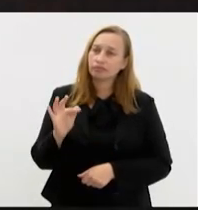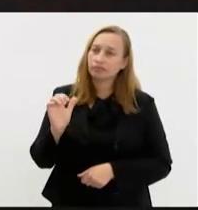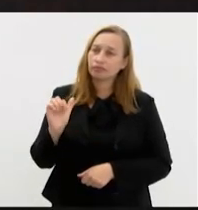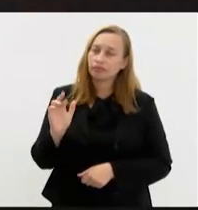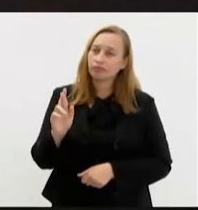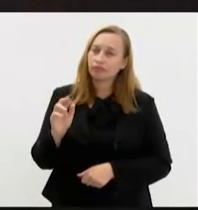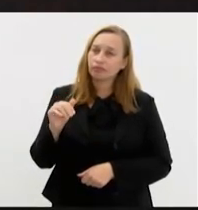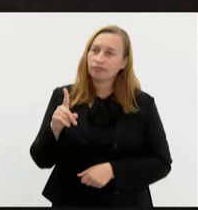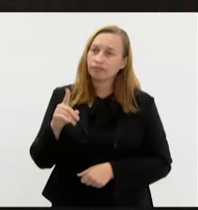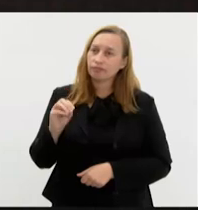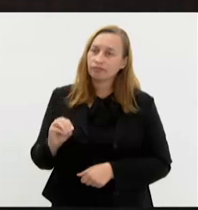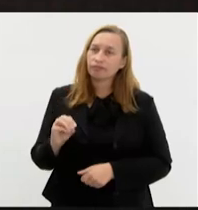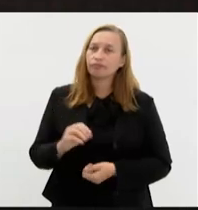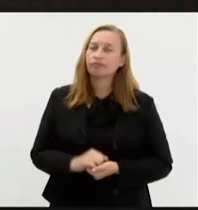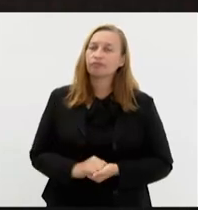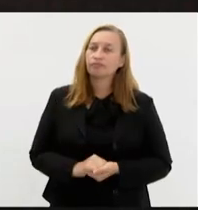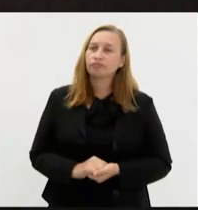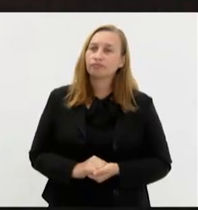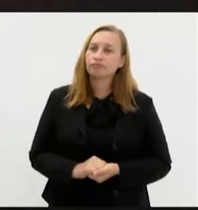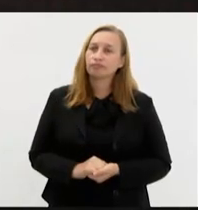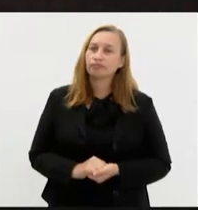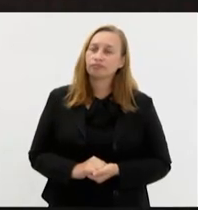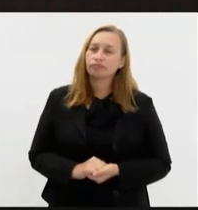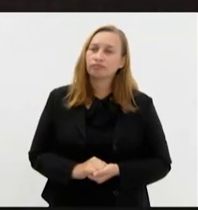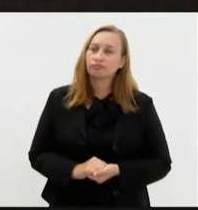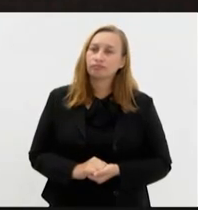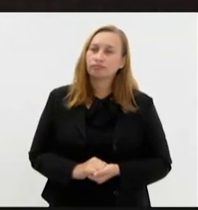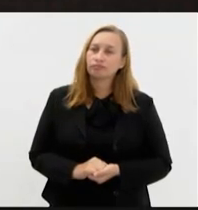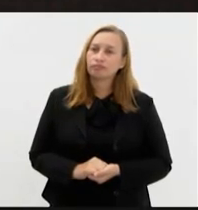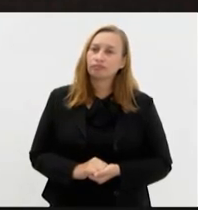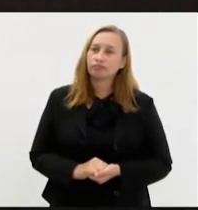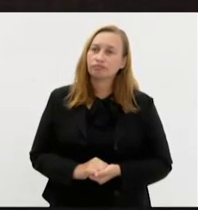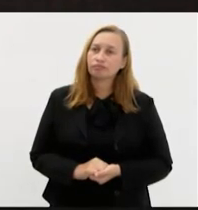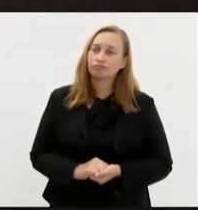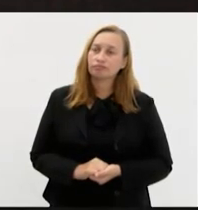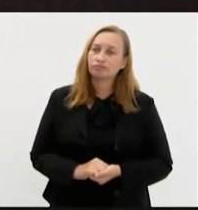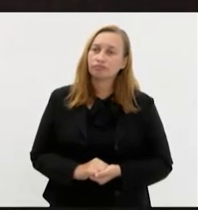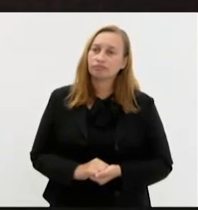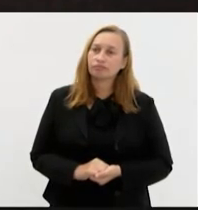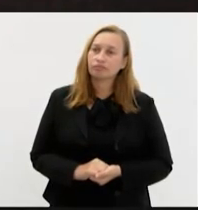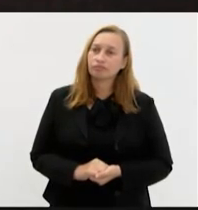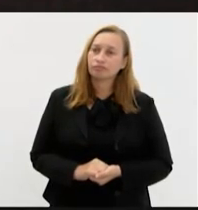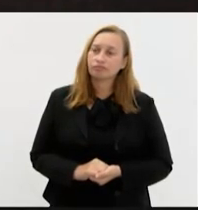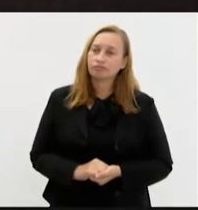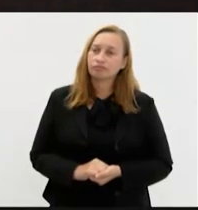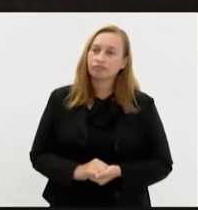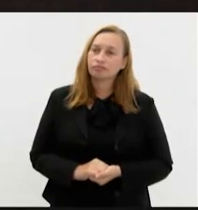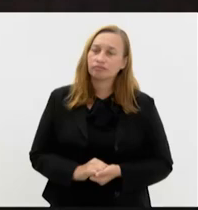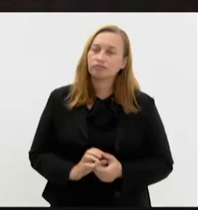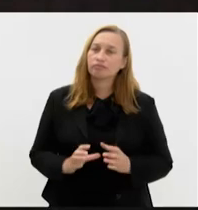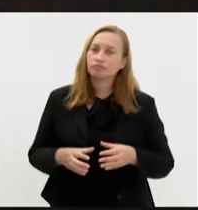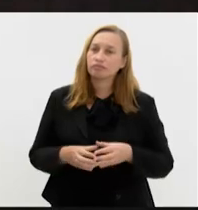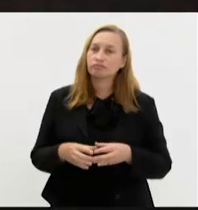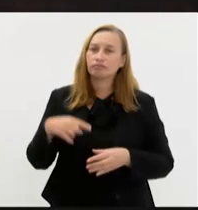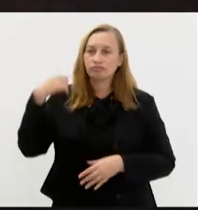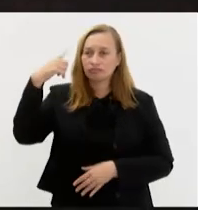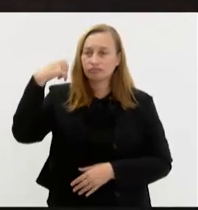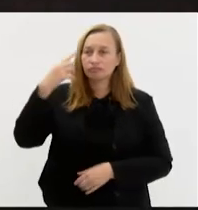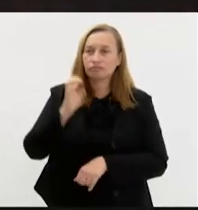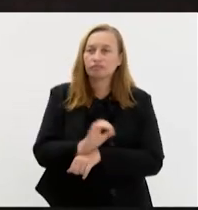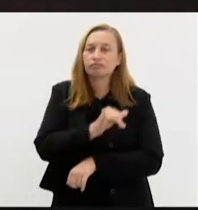Cátia Junqueira né que deixam aqui a classe dos Advogados e das advogadas do estado de Rio de Janeiro